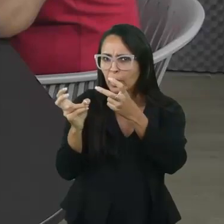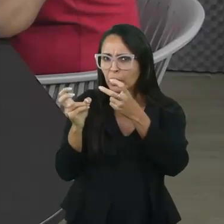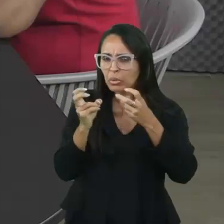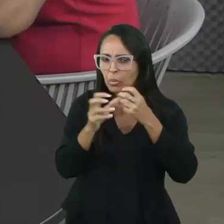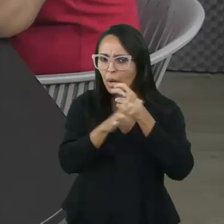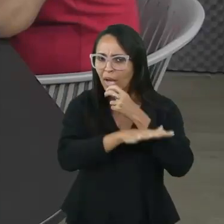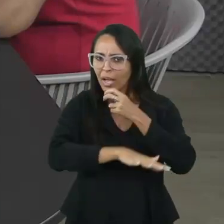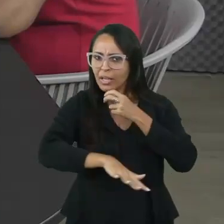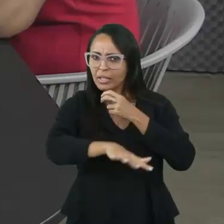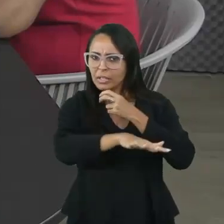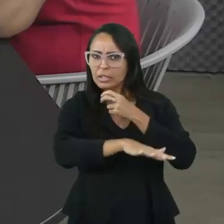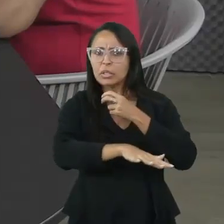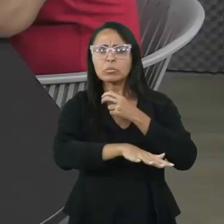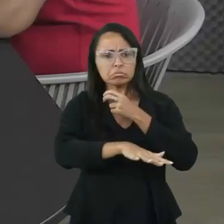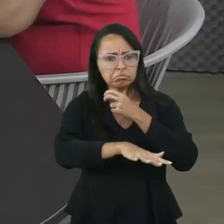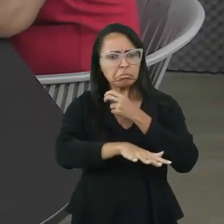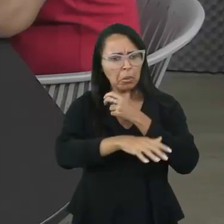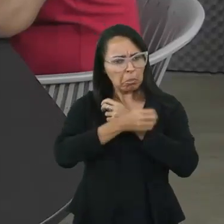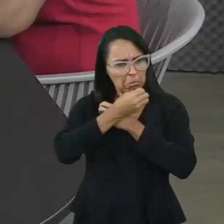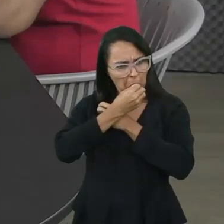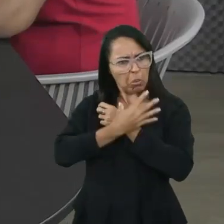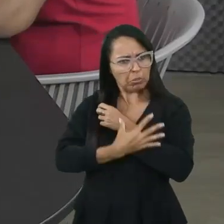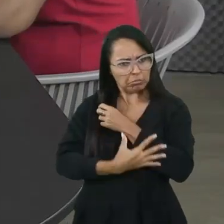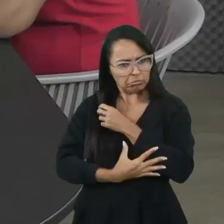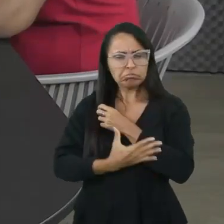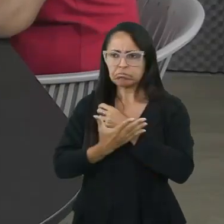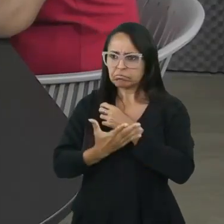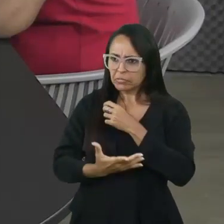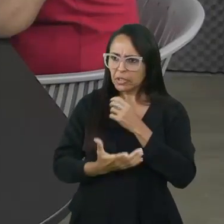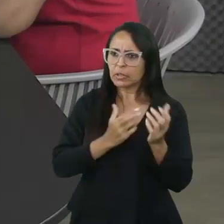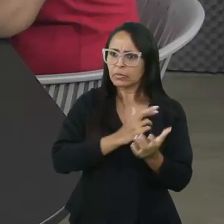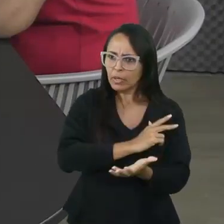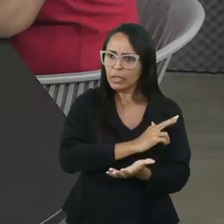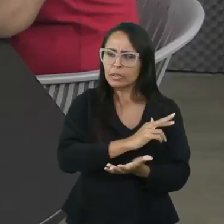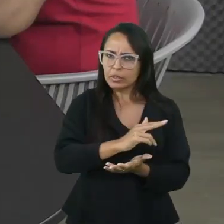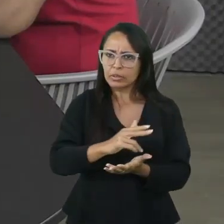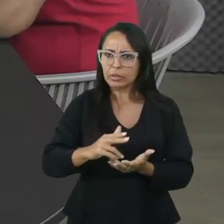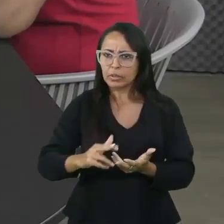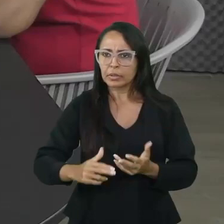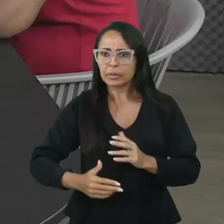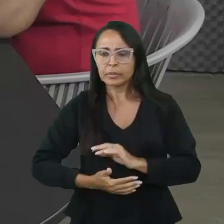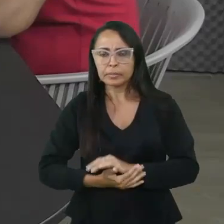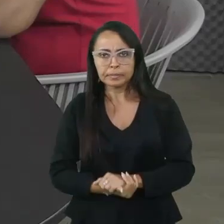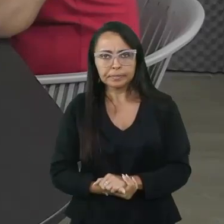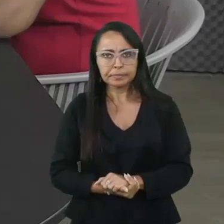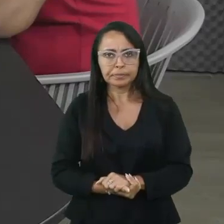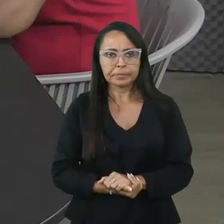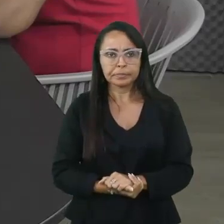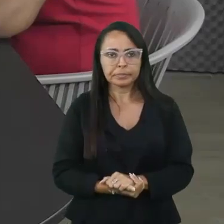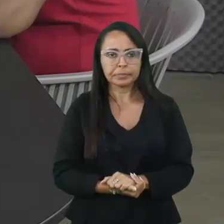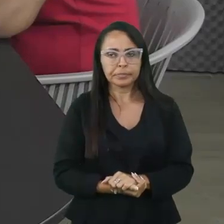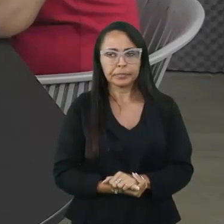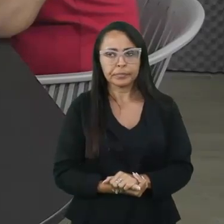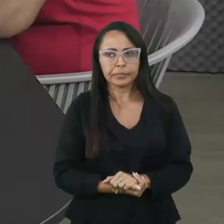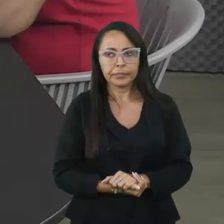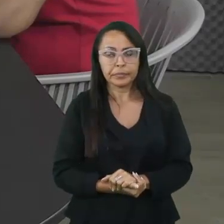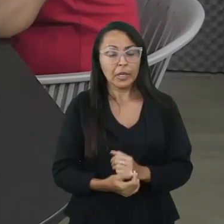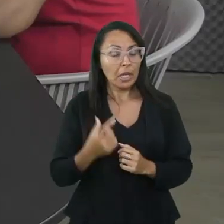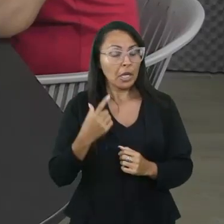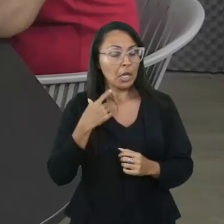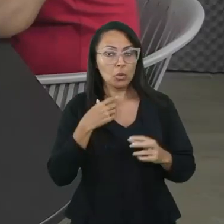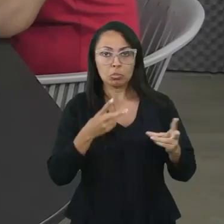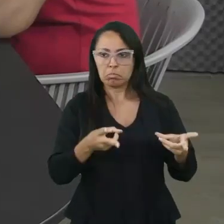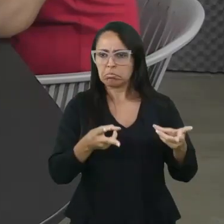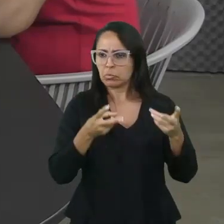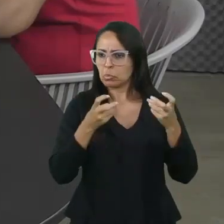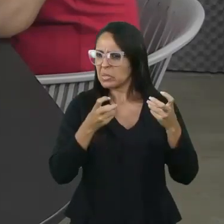região extremamente interessante, rica, diversa, né? E eu não percebia,